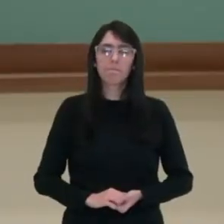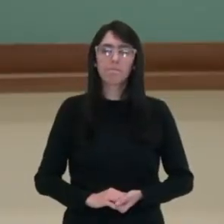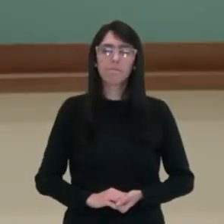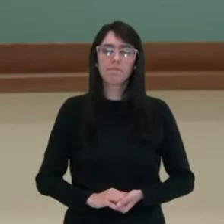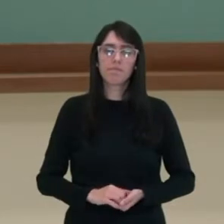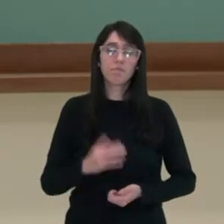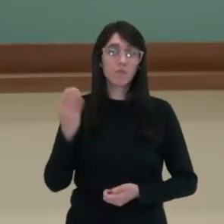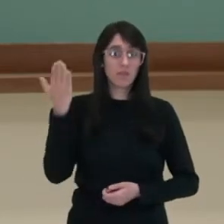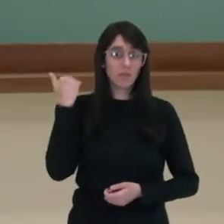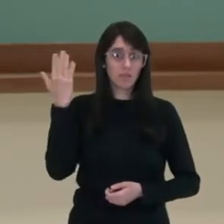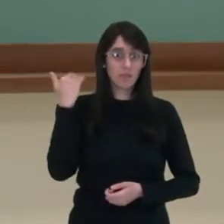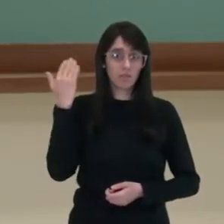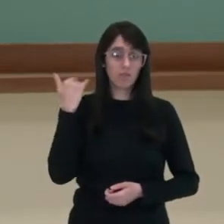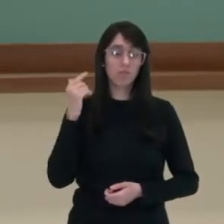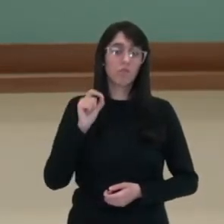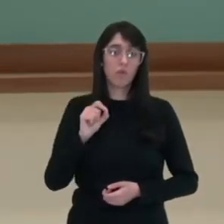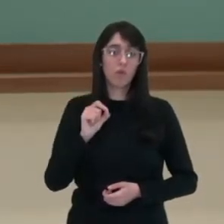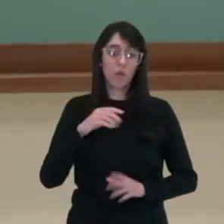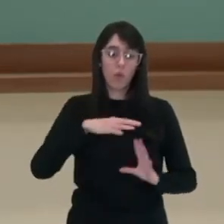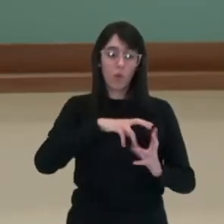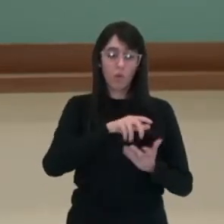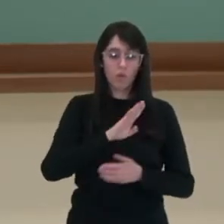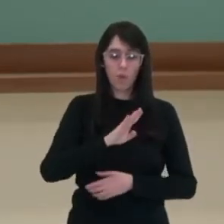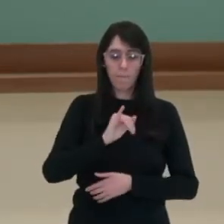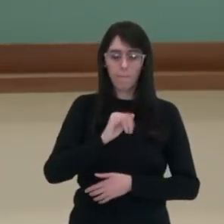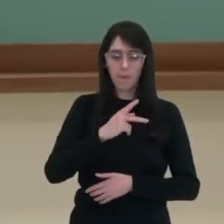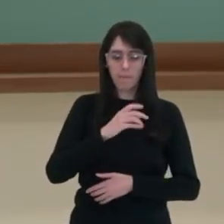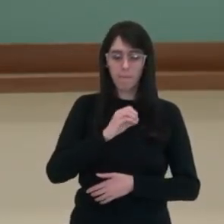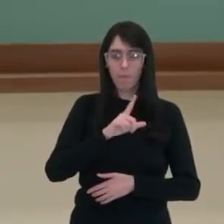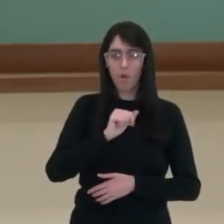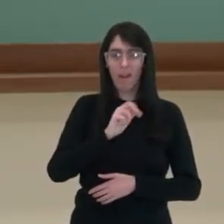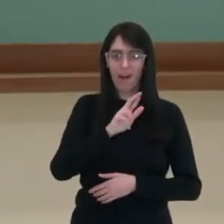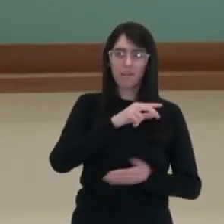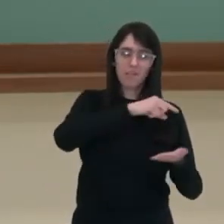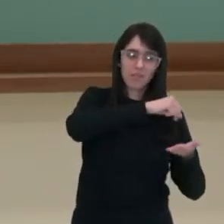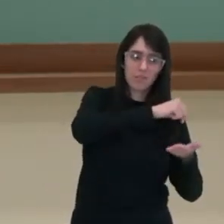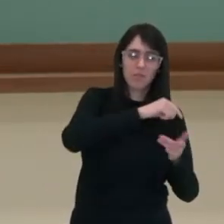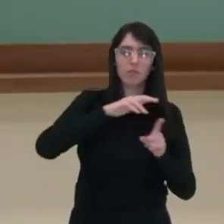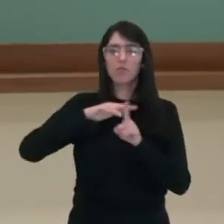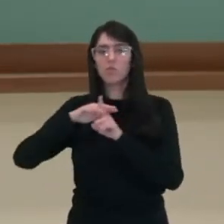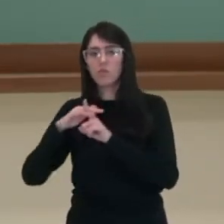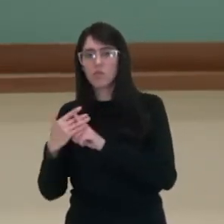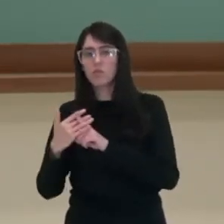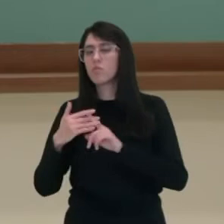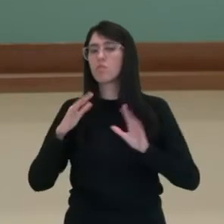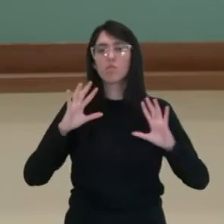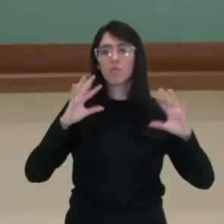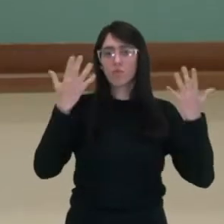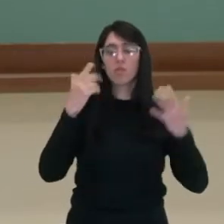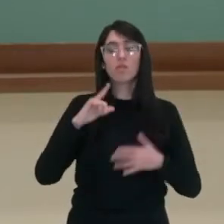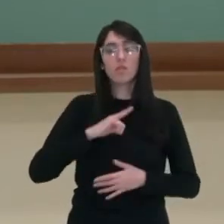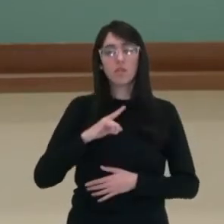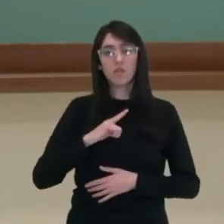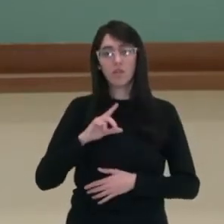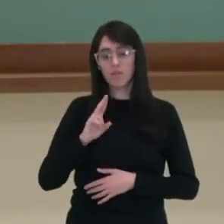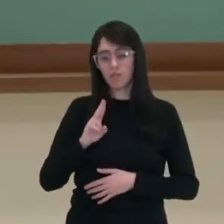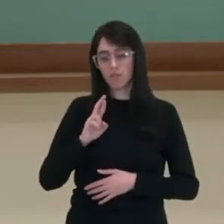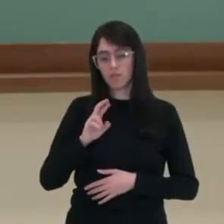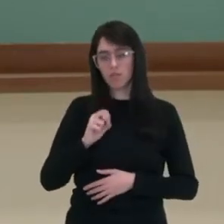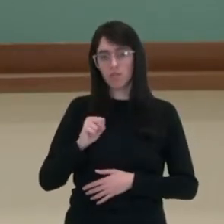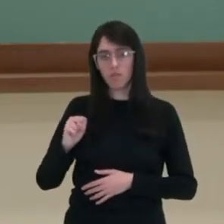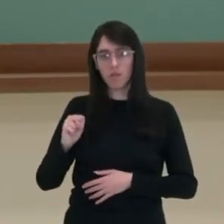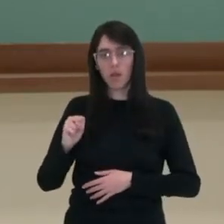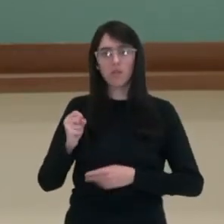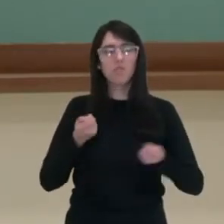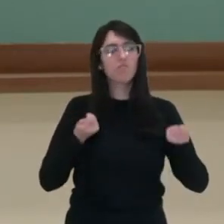no mundo bipolar, mundo capitalista e socialista, nós tínhamos a União Soviética controlando todas